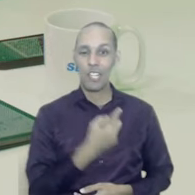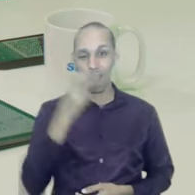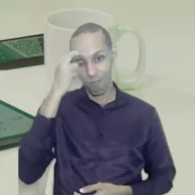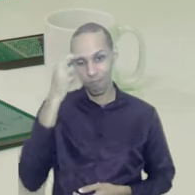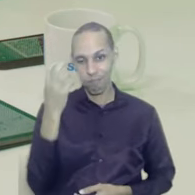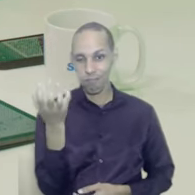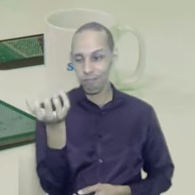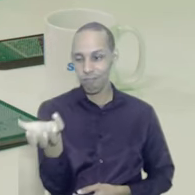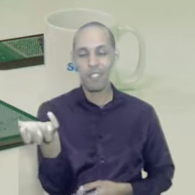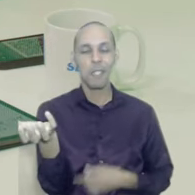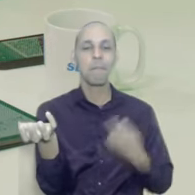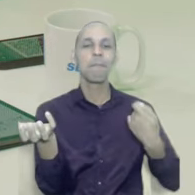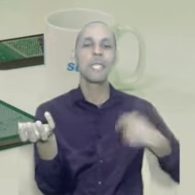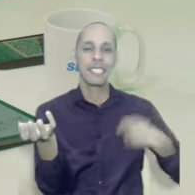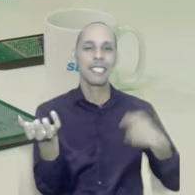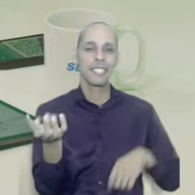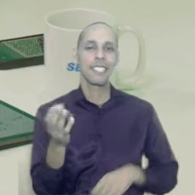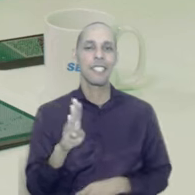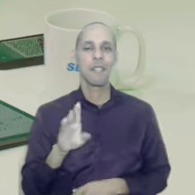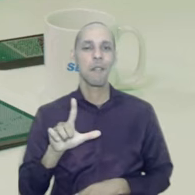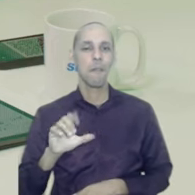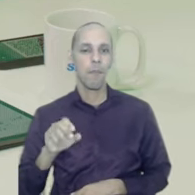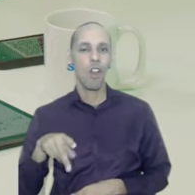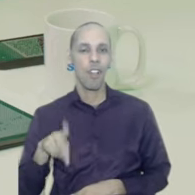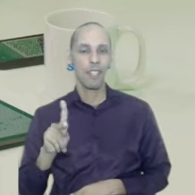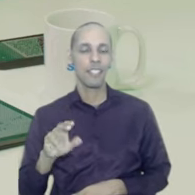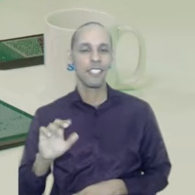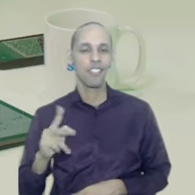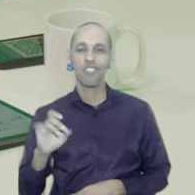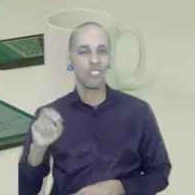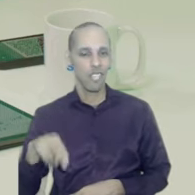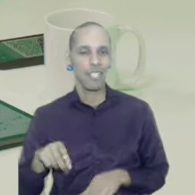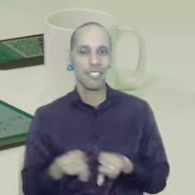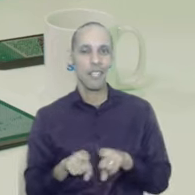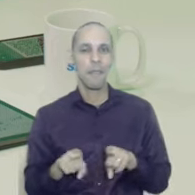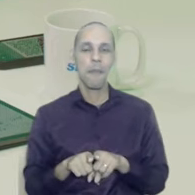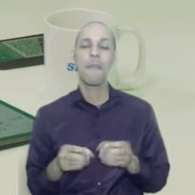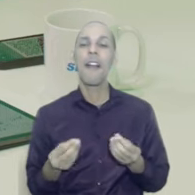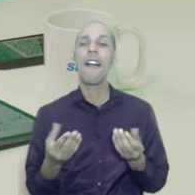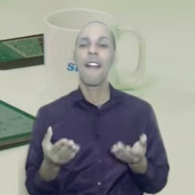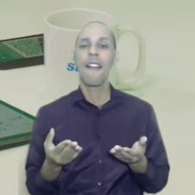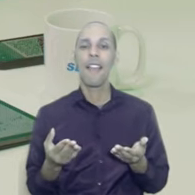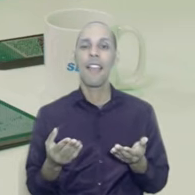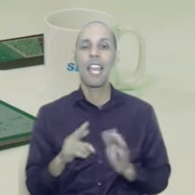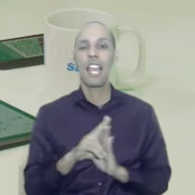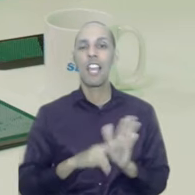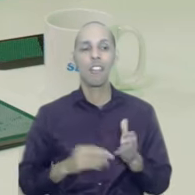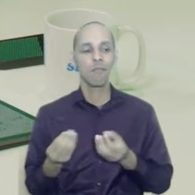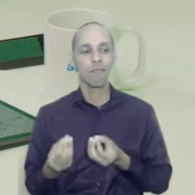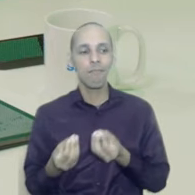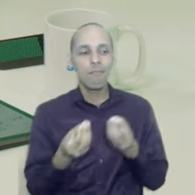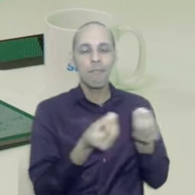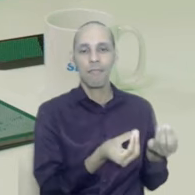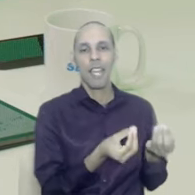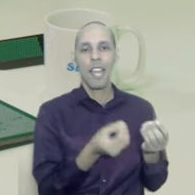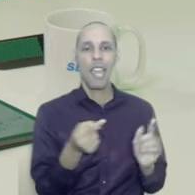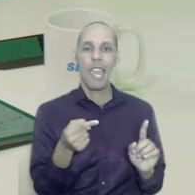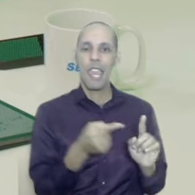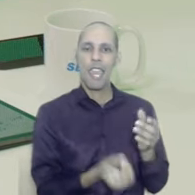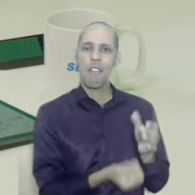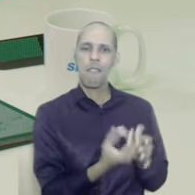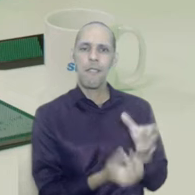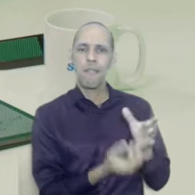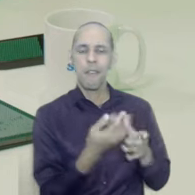Artificial blockchain qualquer ferramenta é levar resultado né o produtor rural el não precisa desenvolver nada